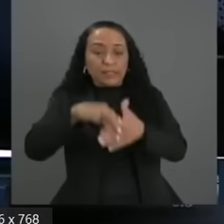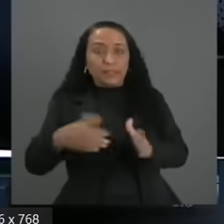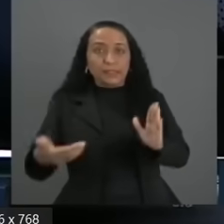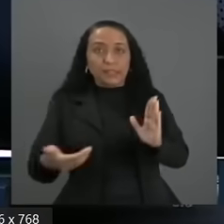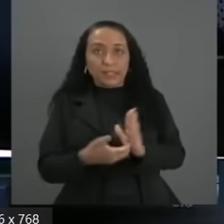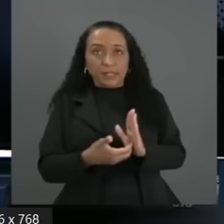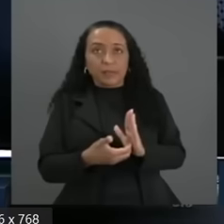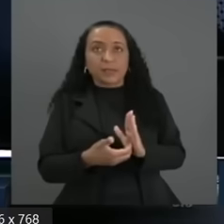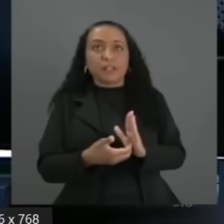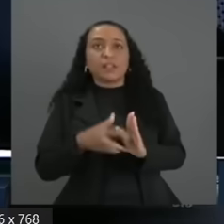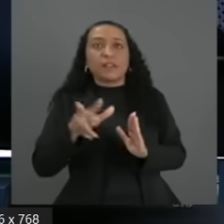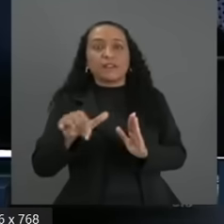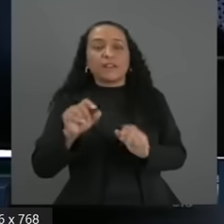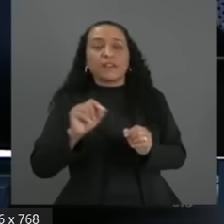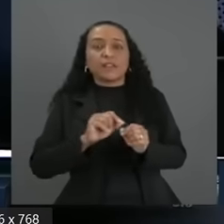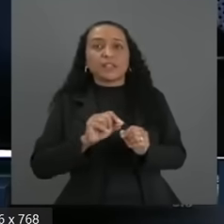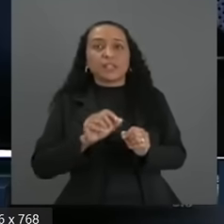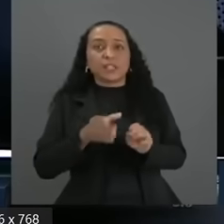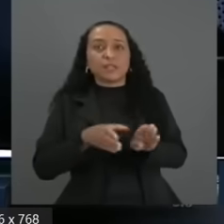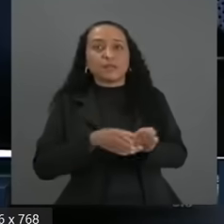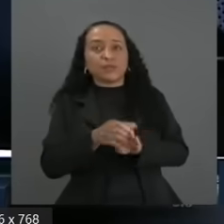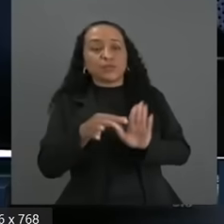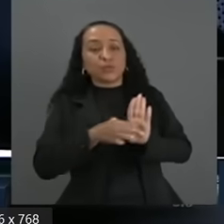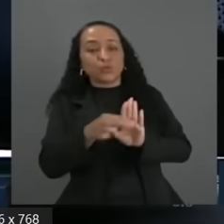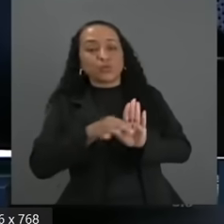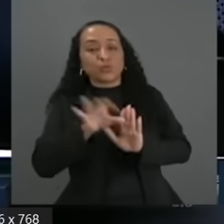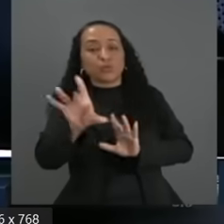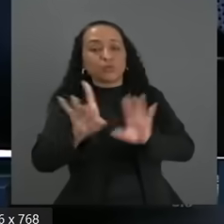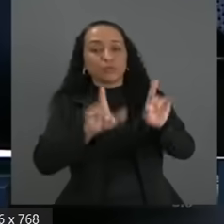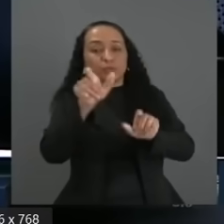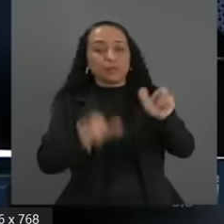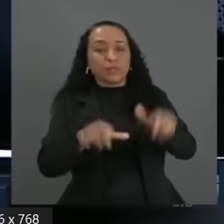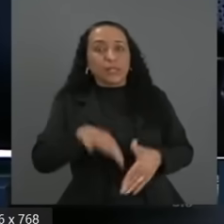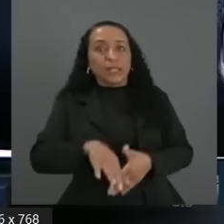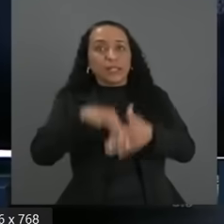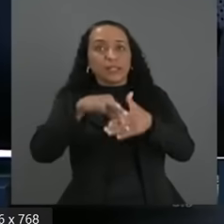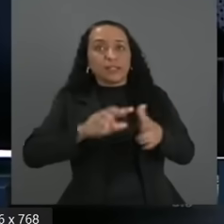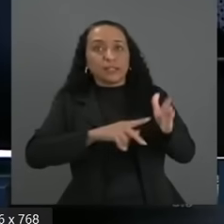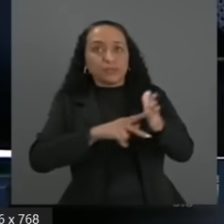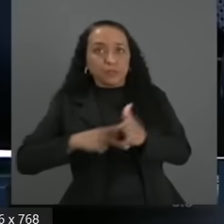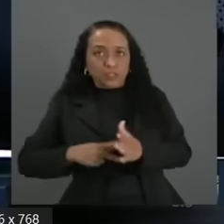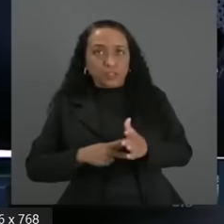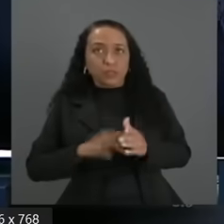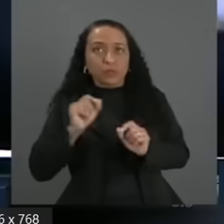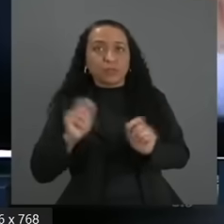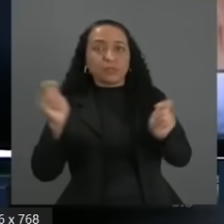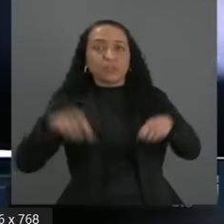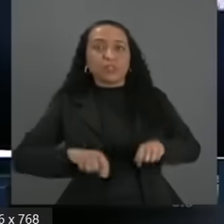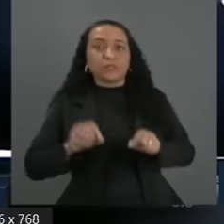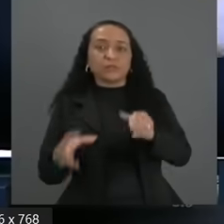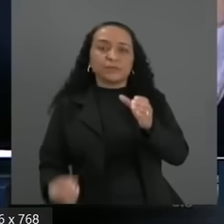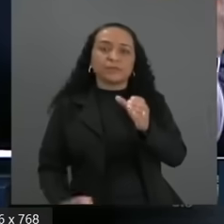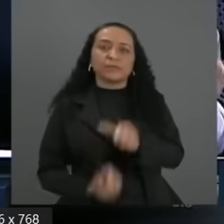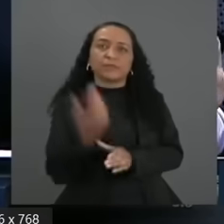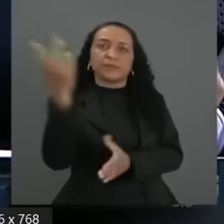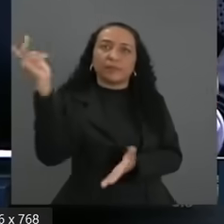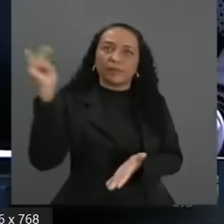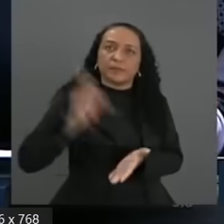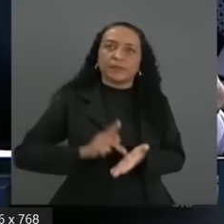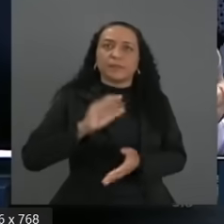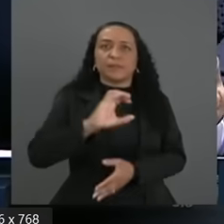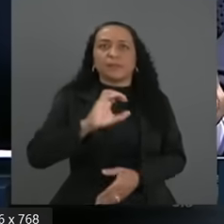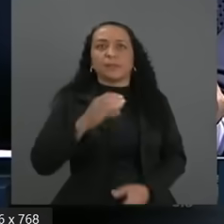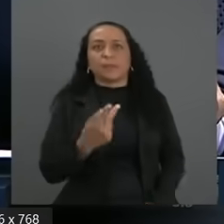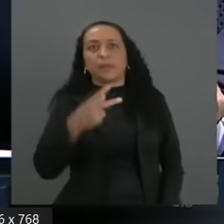Deputados fariam as indicações das lideranças partidárias para que nós pudéssemos instalar a